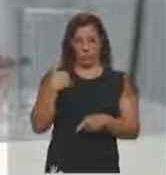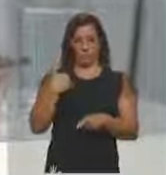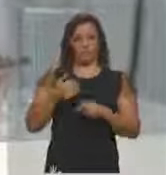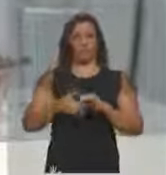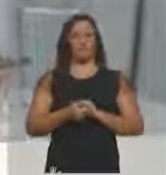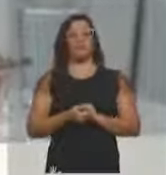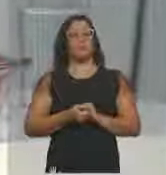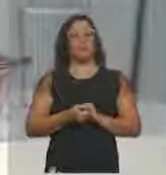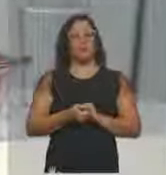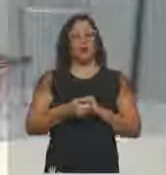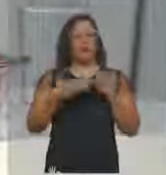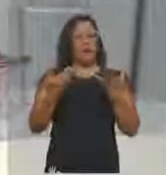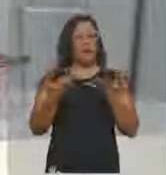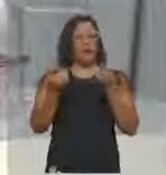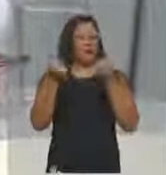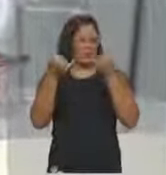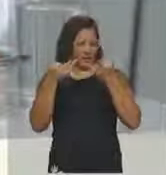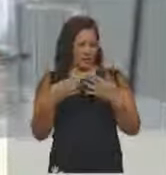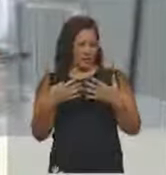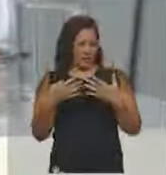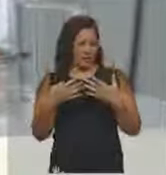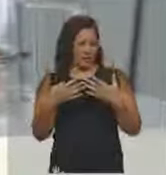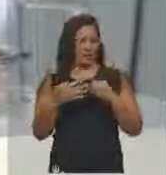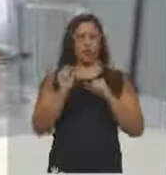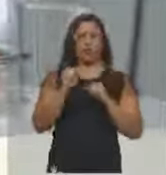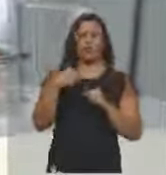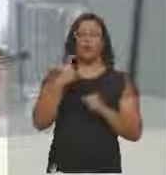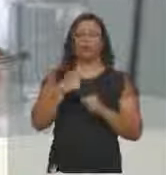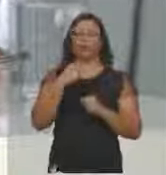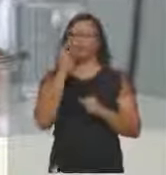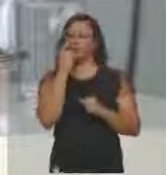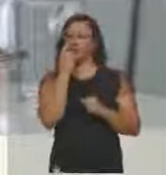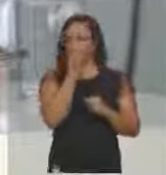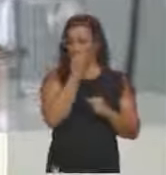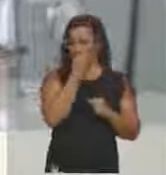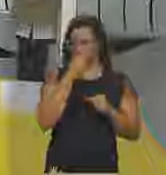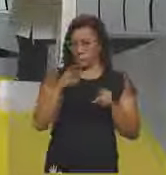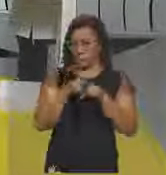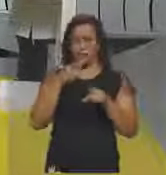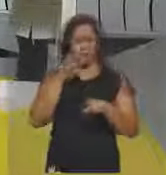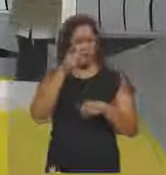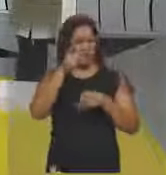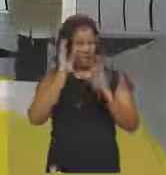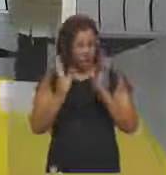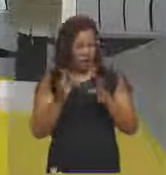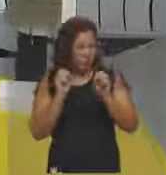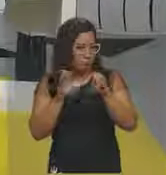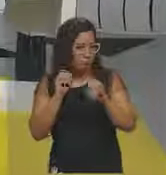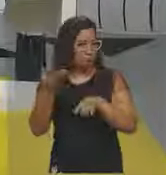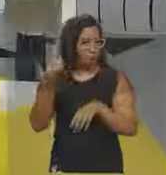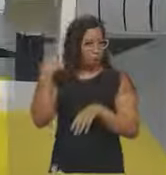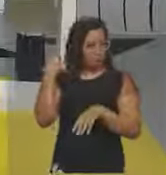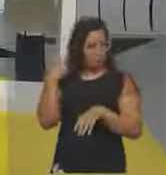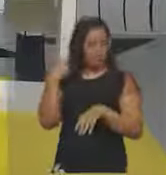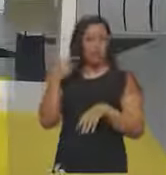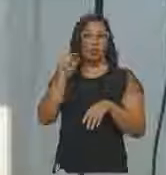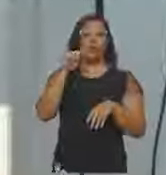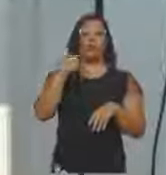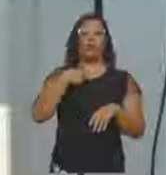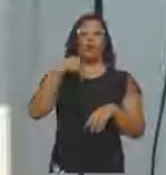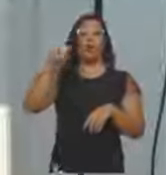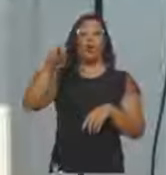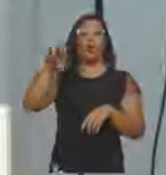Vamos aqui falar um pouquinho sobre as fossas nasais. As fossas nasais, eu já falei para você, que é onde o ar